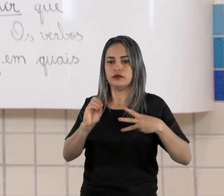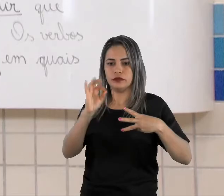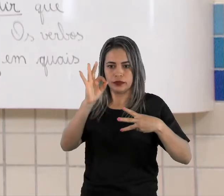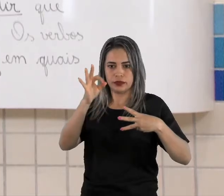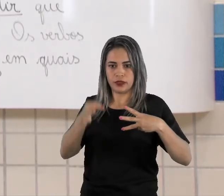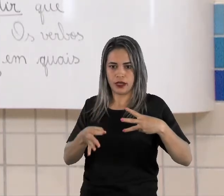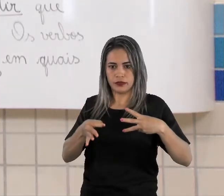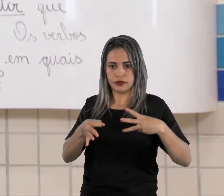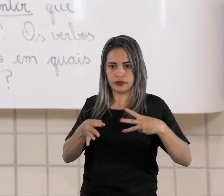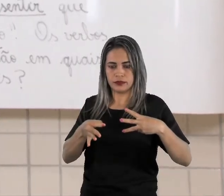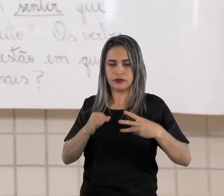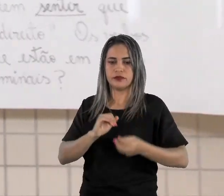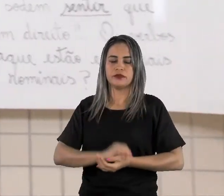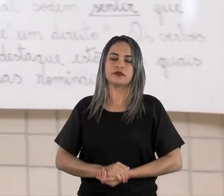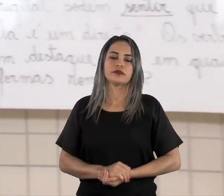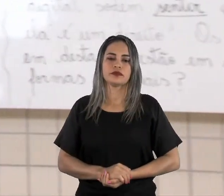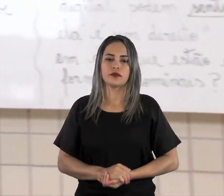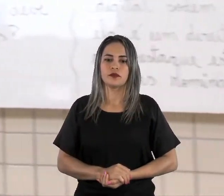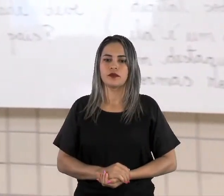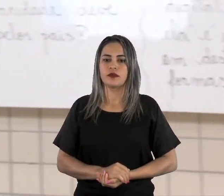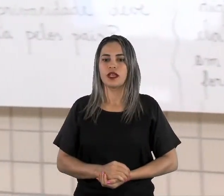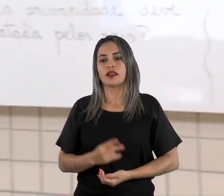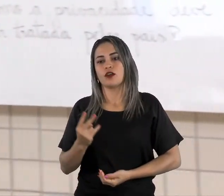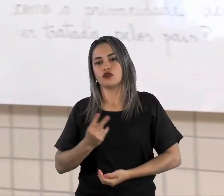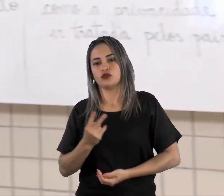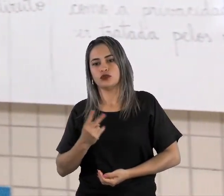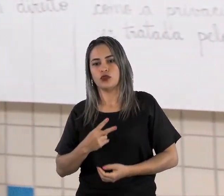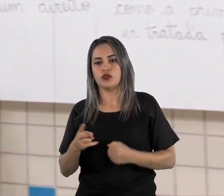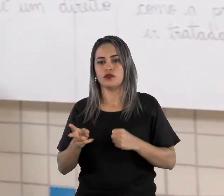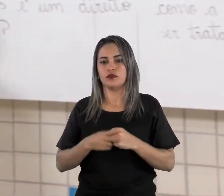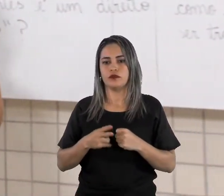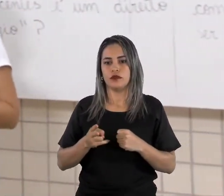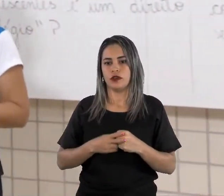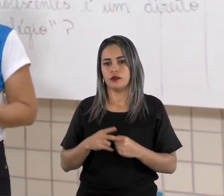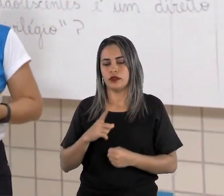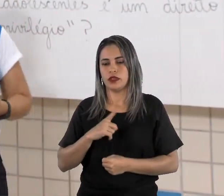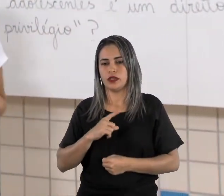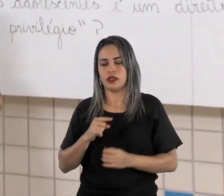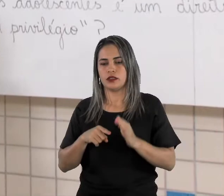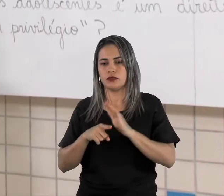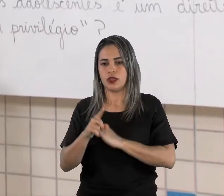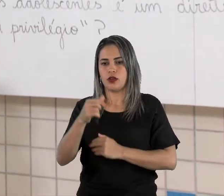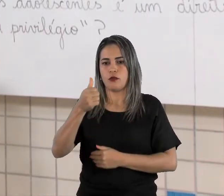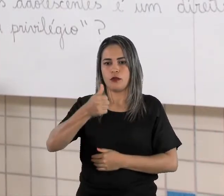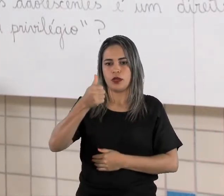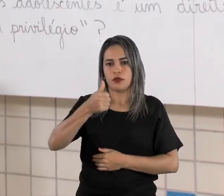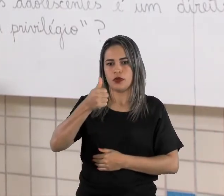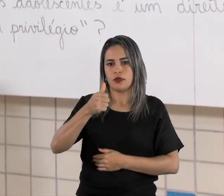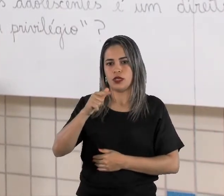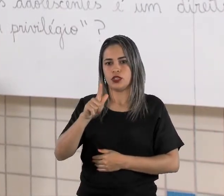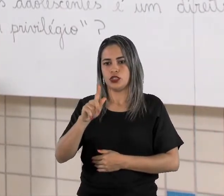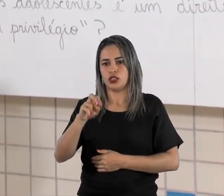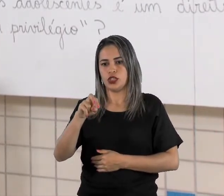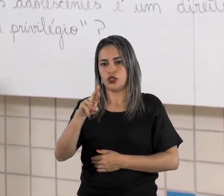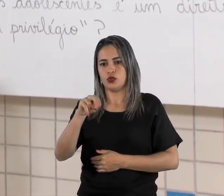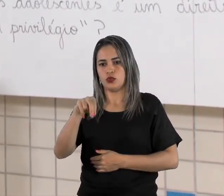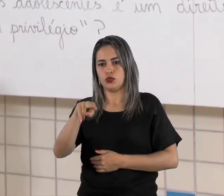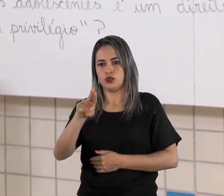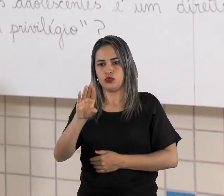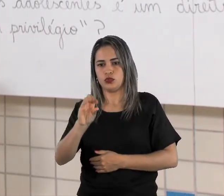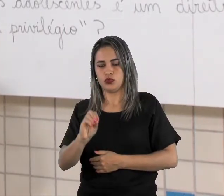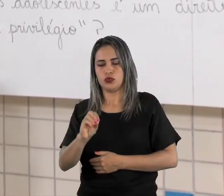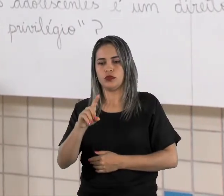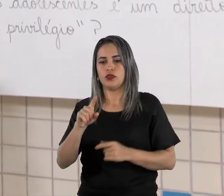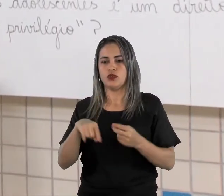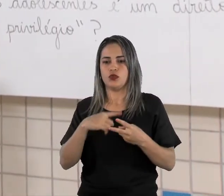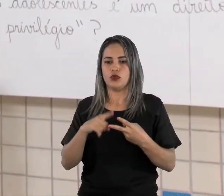certo? Então, esses 2 verbos em destaque nessa questão, o primeiro está no gerúndio e o outro no